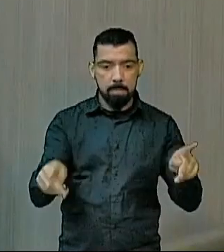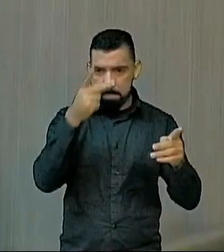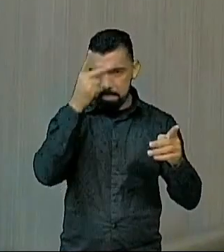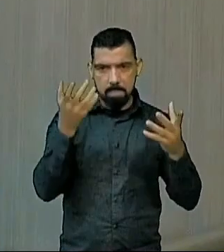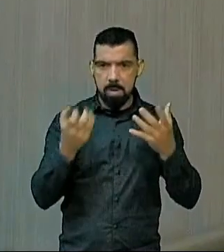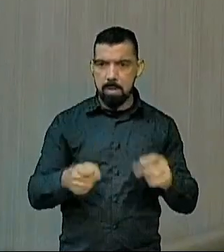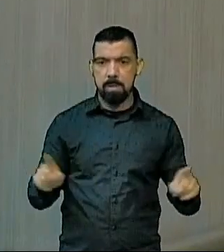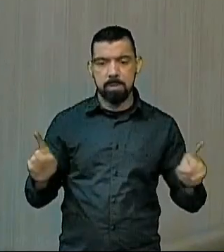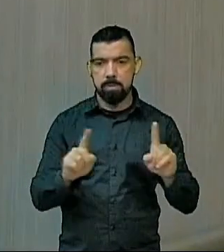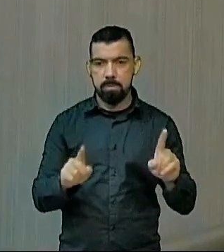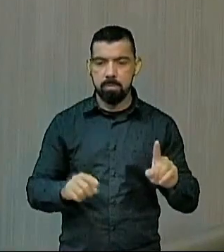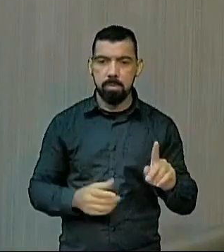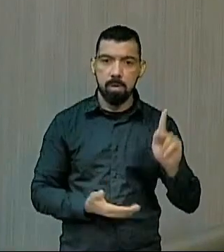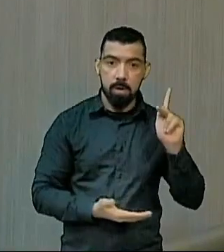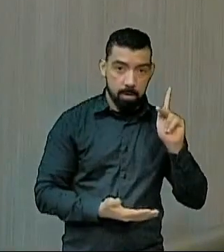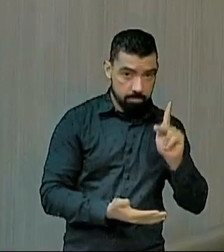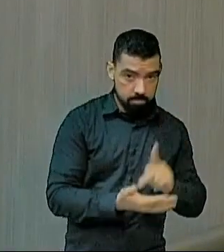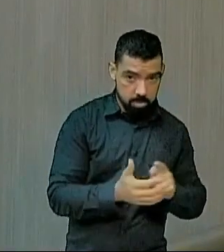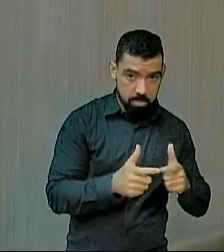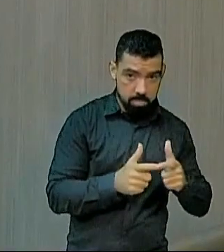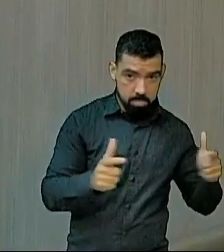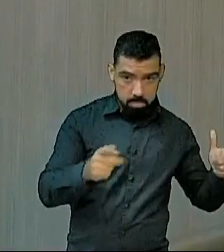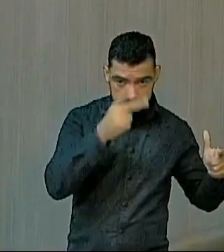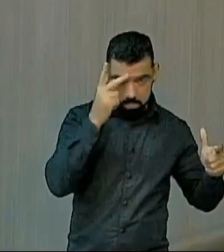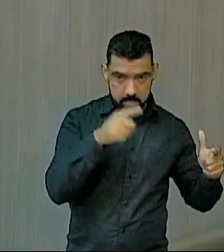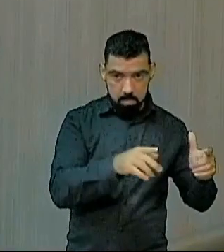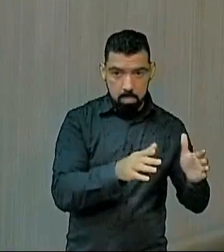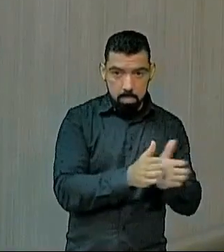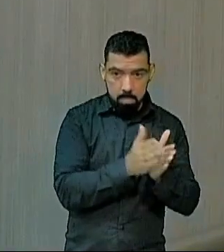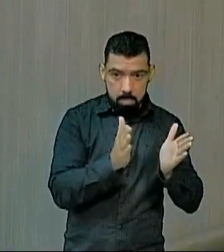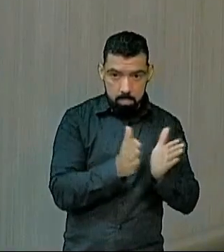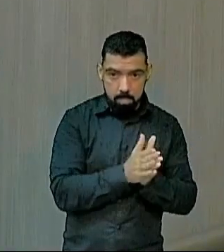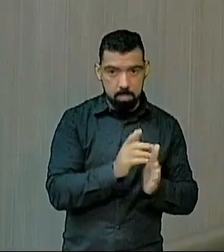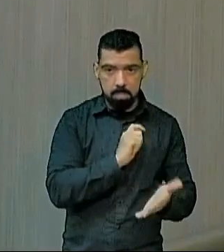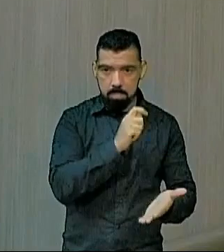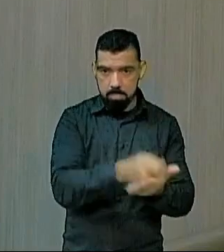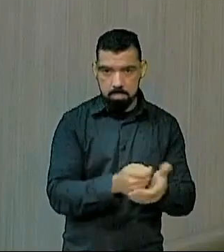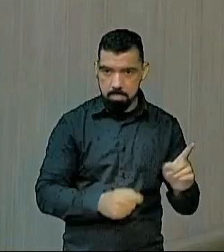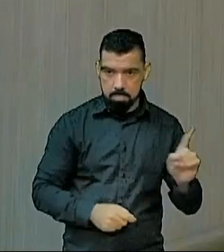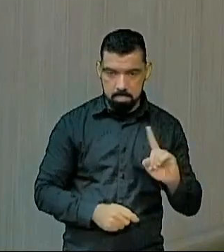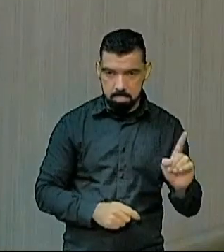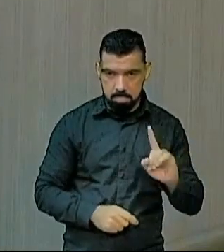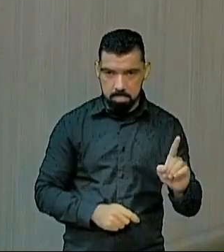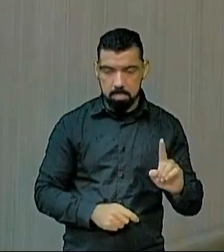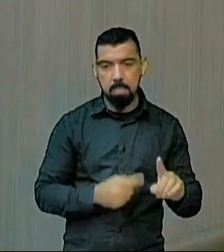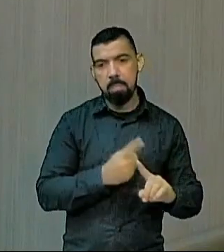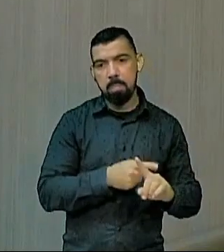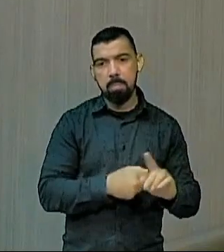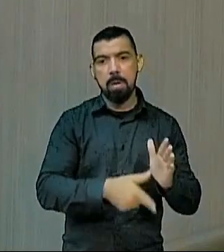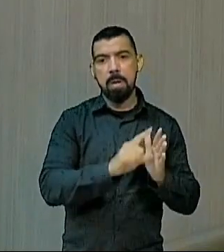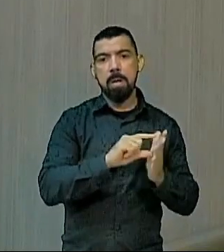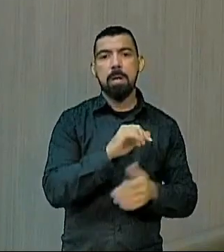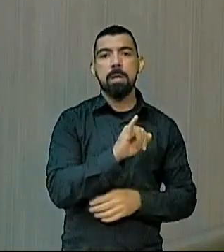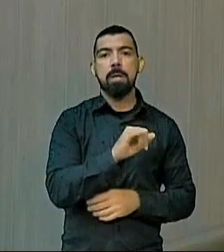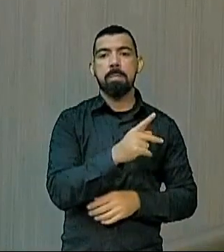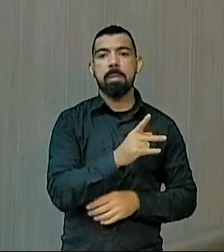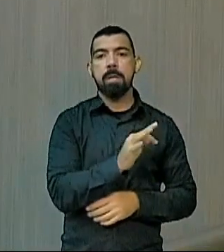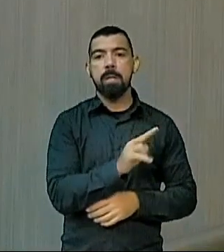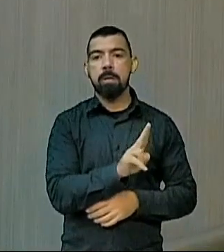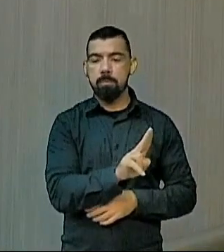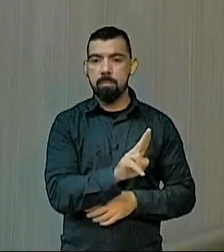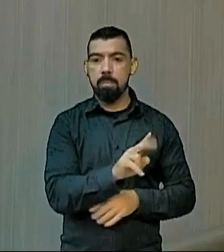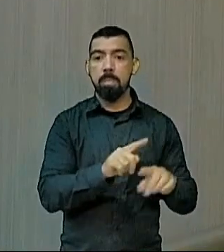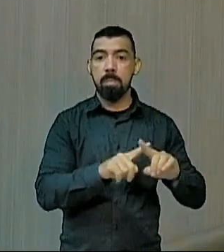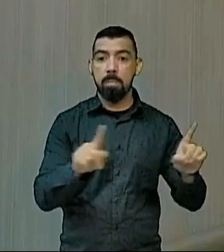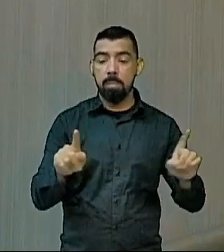se é verdade que a maioria das pessoas muito pobres não vai pagar porque já não pagava IPTU É